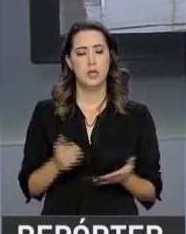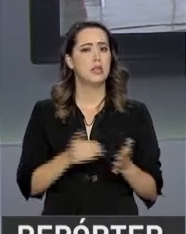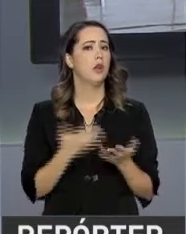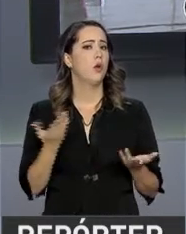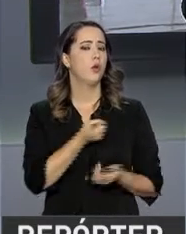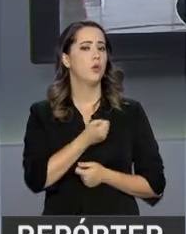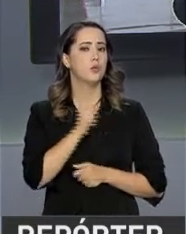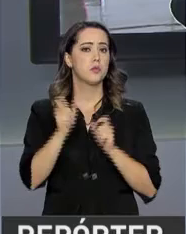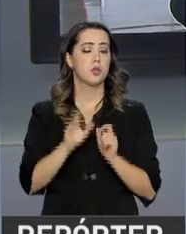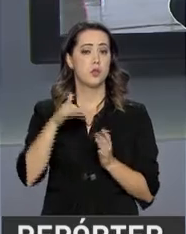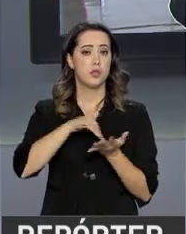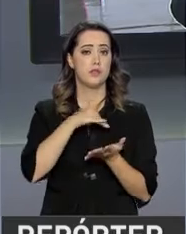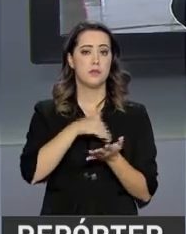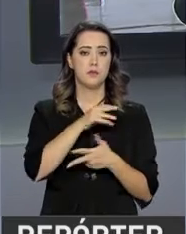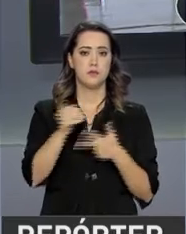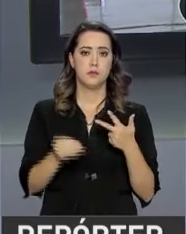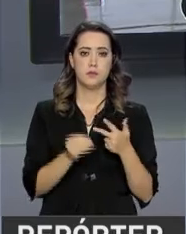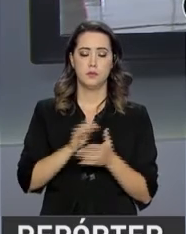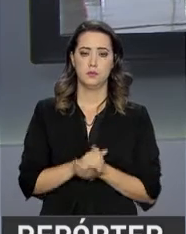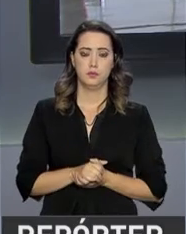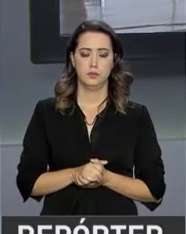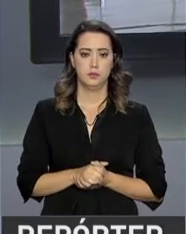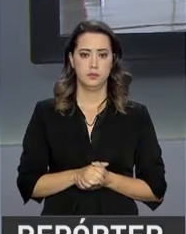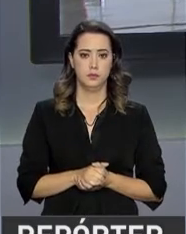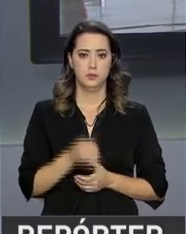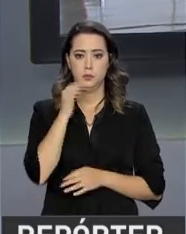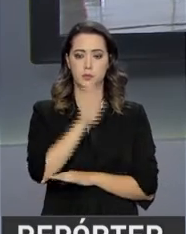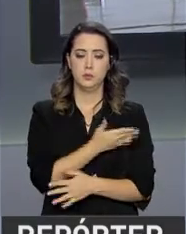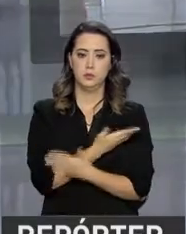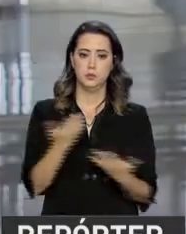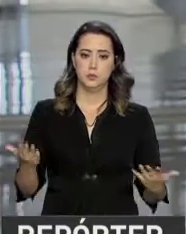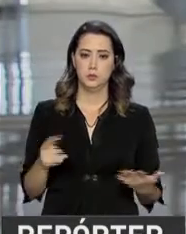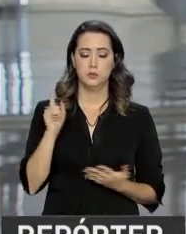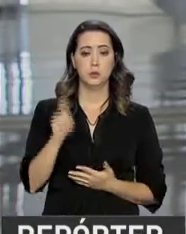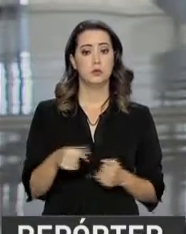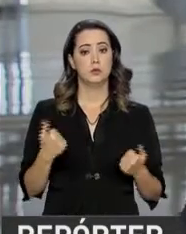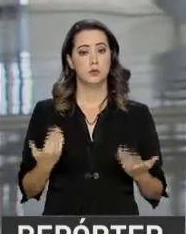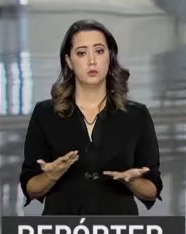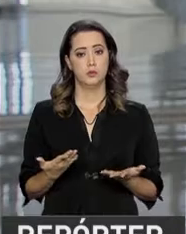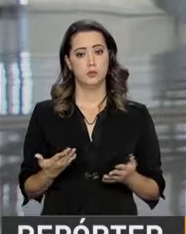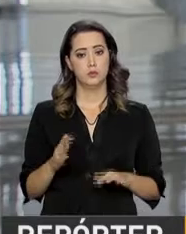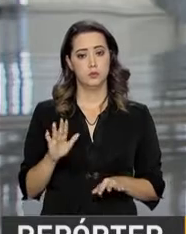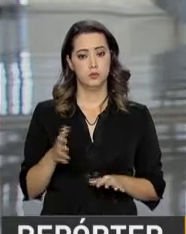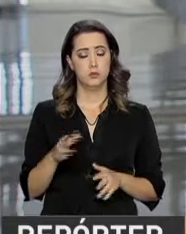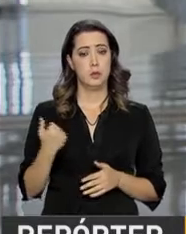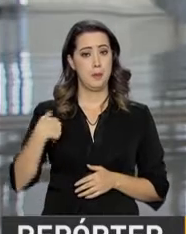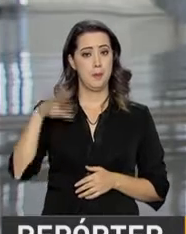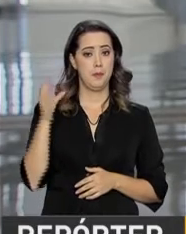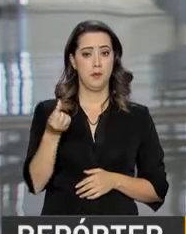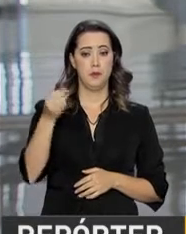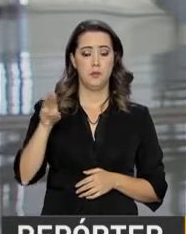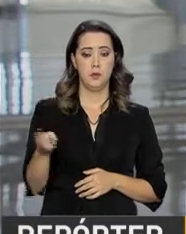agora quantos estudantes já se inscreveram no enem boa tarde roberto você a todos roberta olha só já são mais de